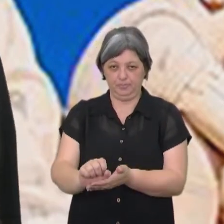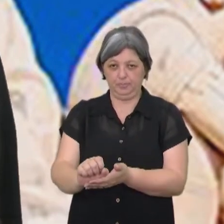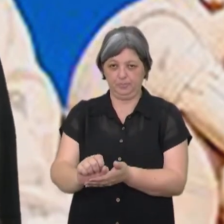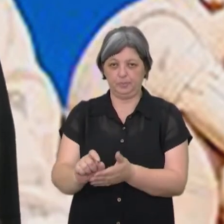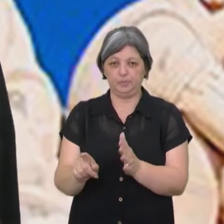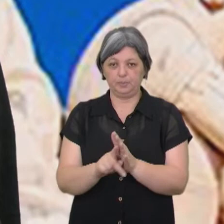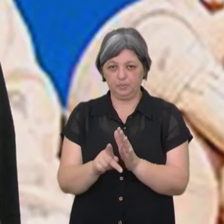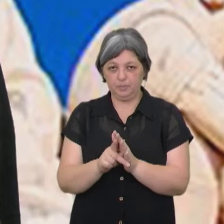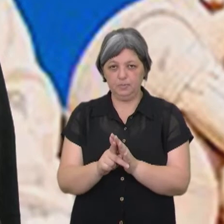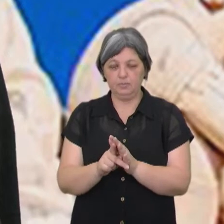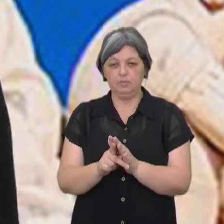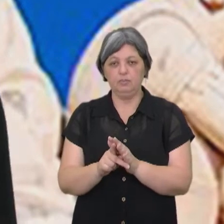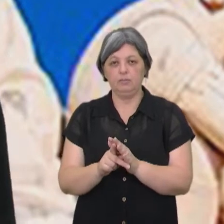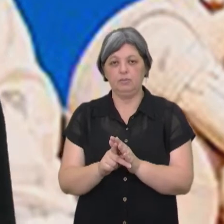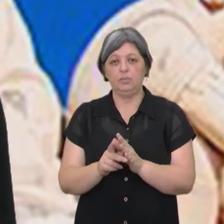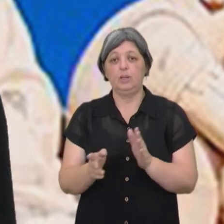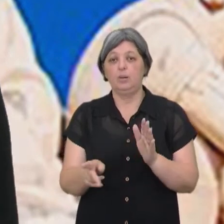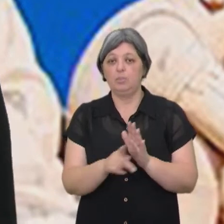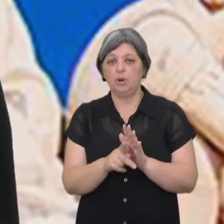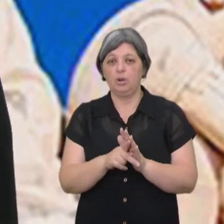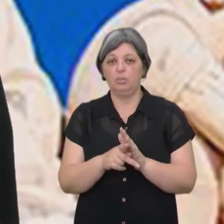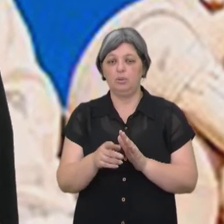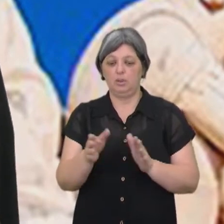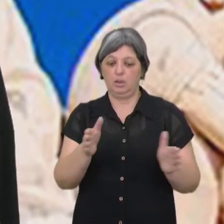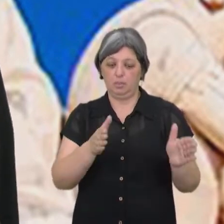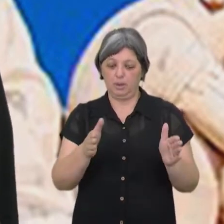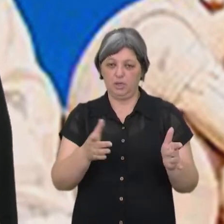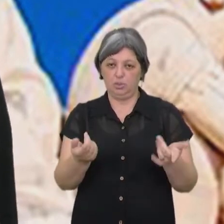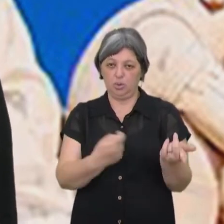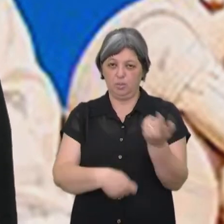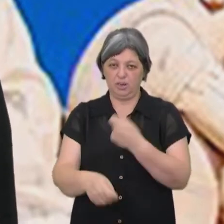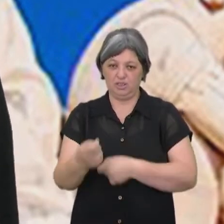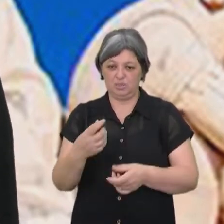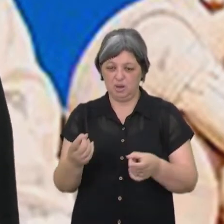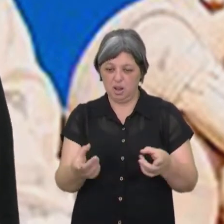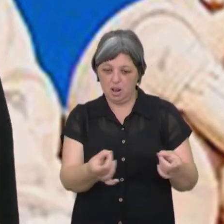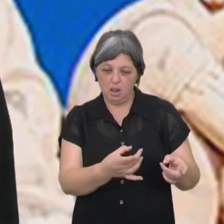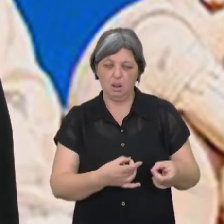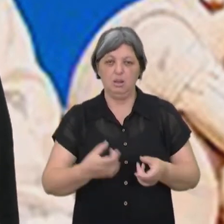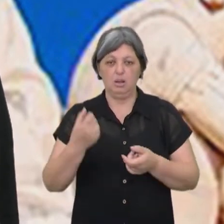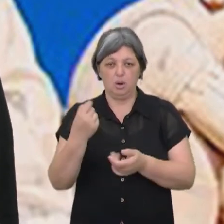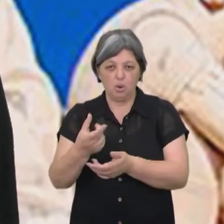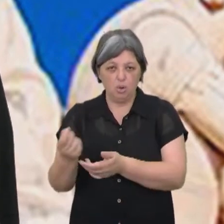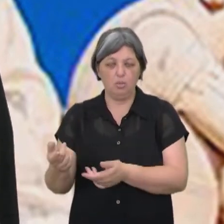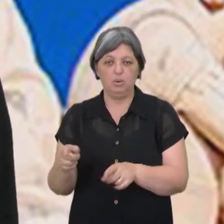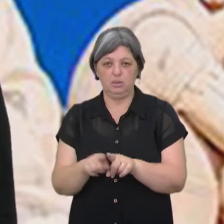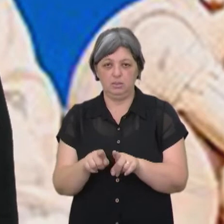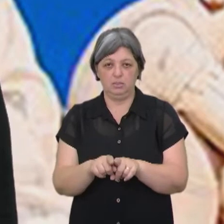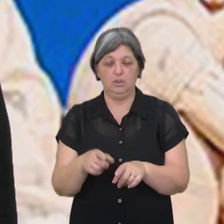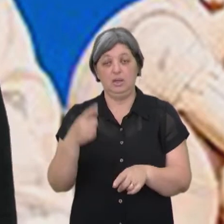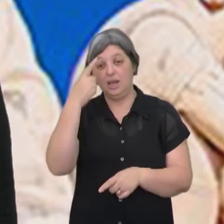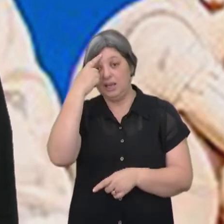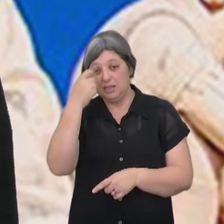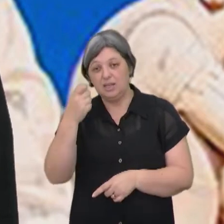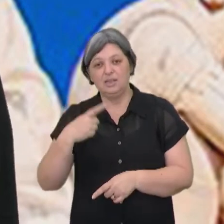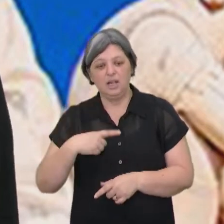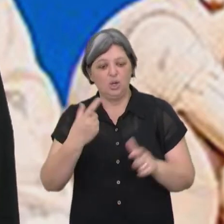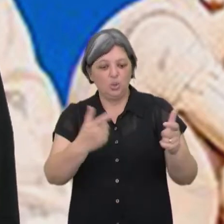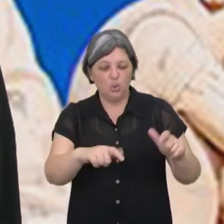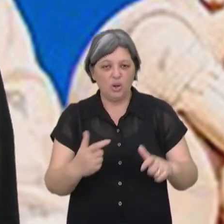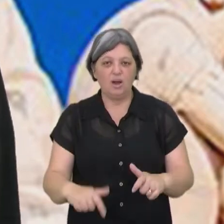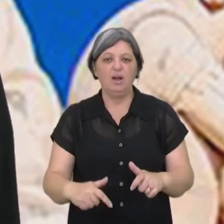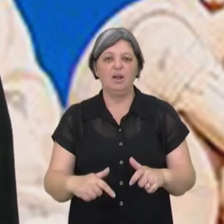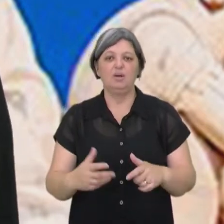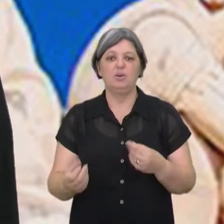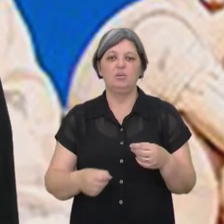passando pelo momento do mercantilismo, então a ideia era ter mais terras para ter da